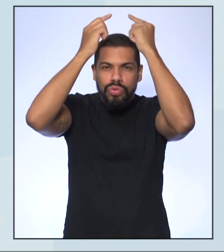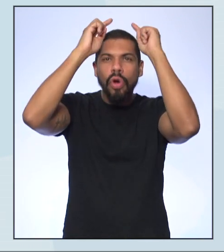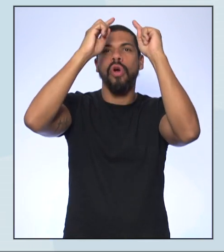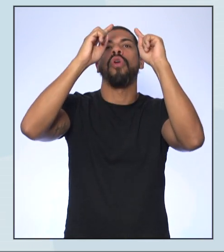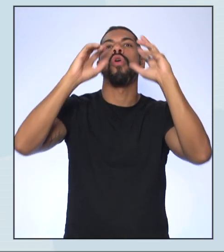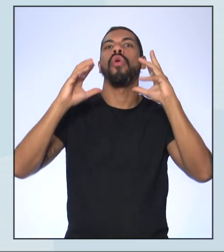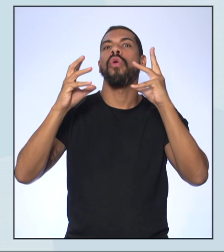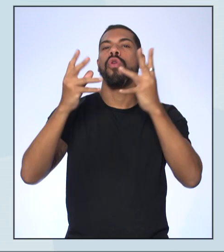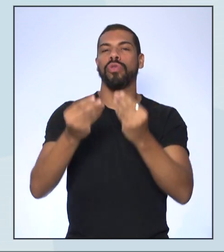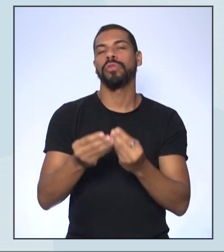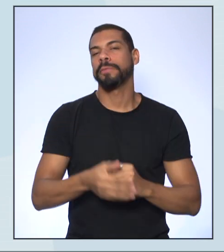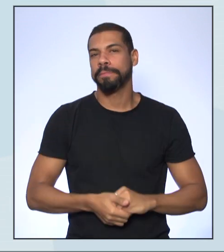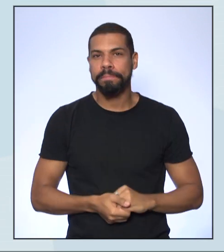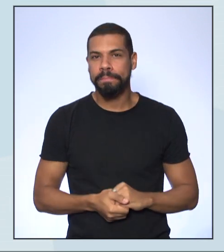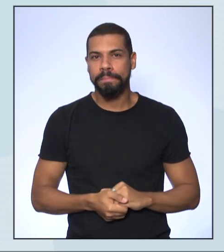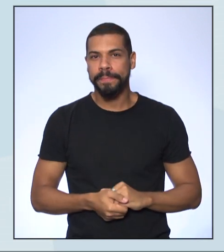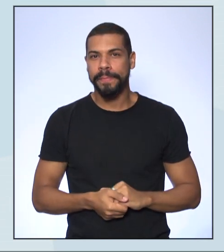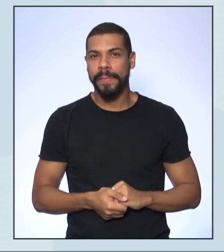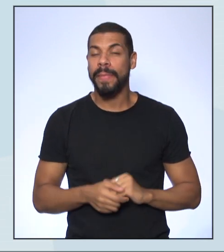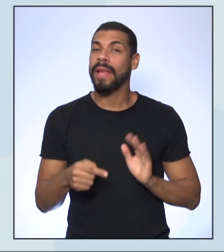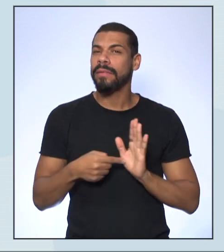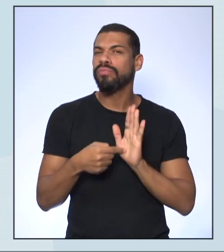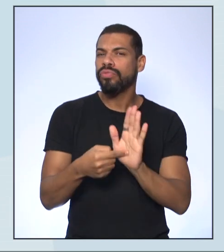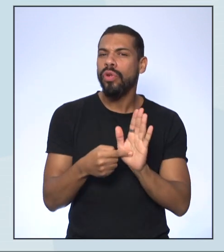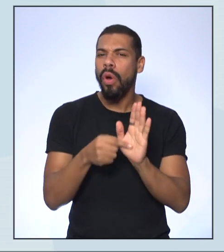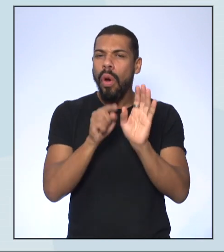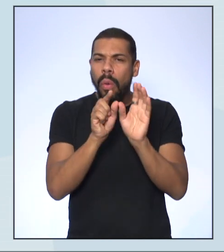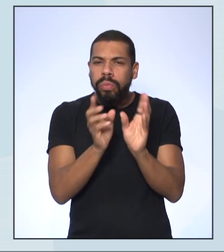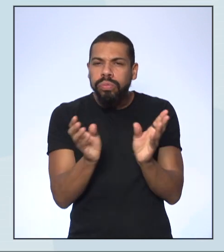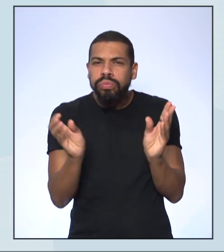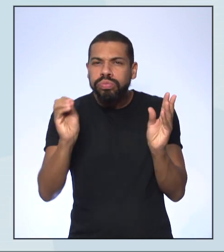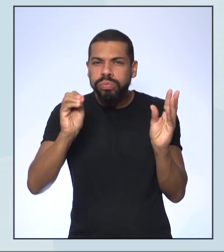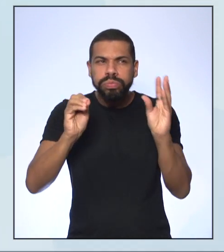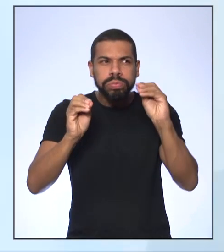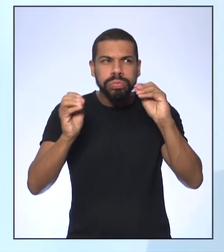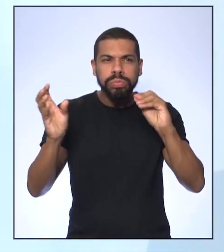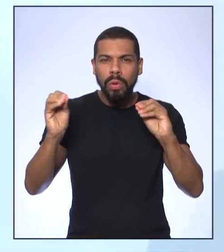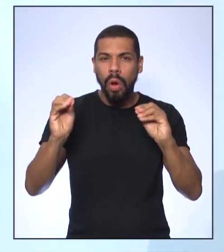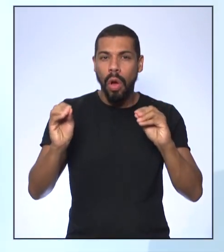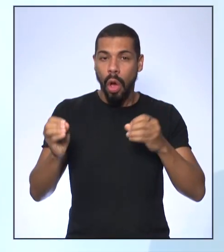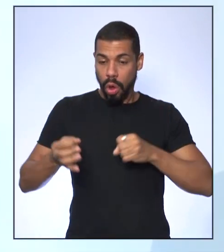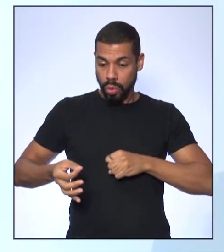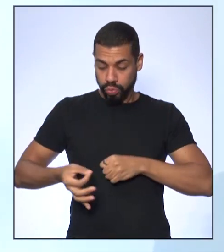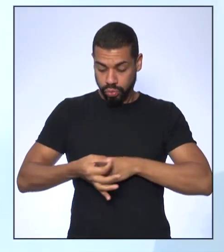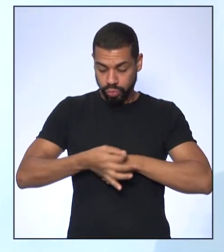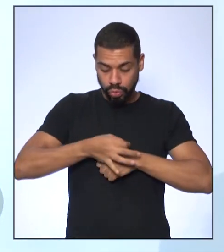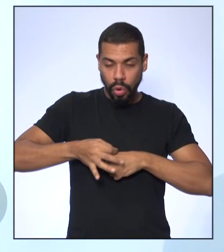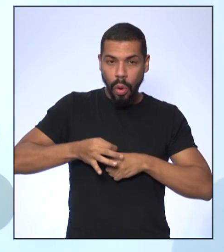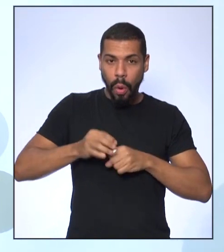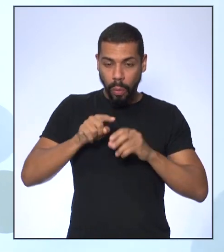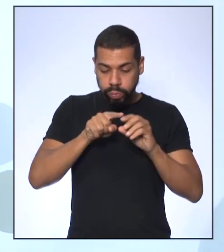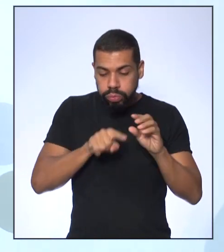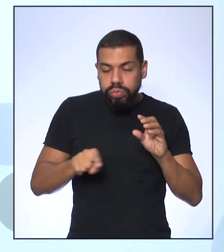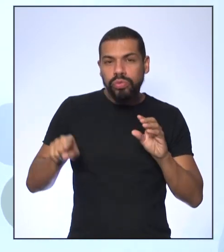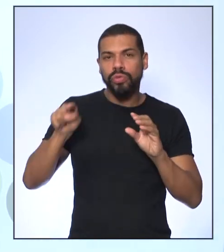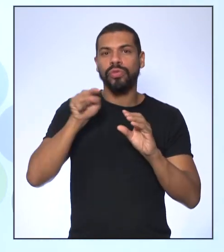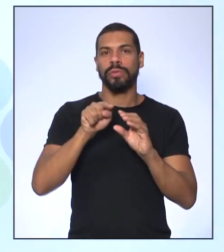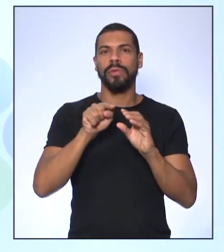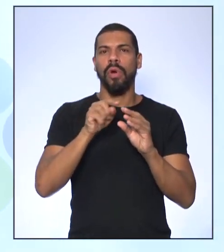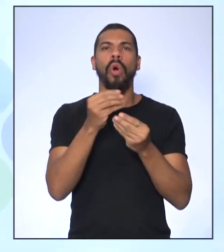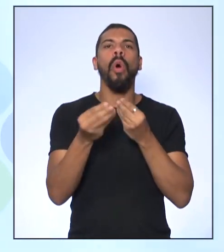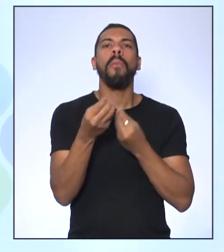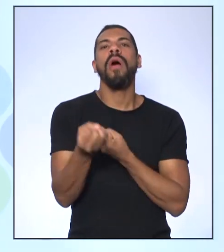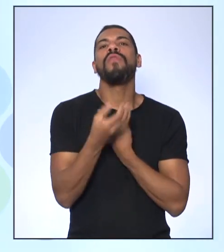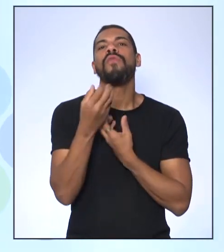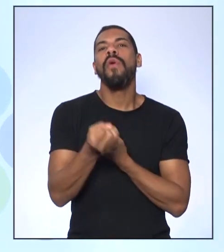a membrana plasmática, eles vão ser arredondadinhas, as células, vão ter o núcleo, mas eles vão ter um prolongamento para passar essa